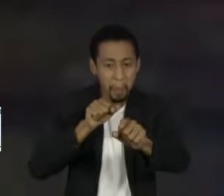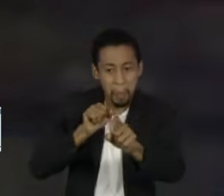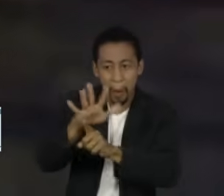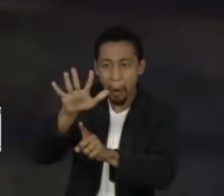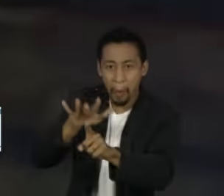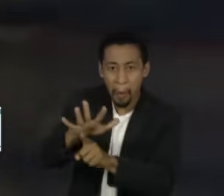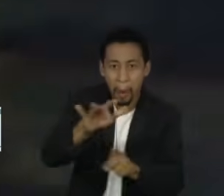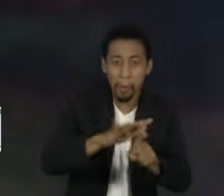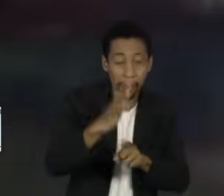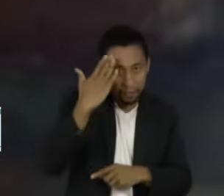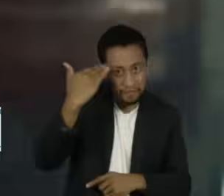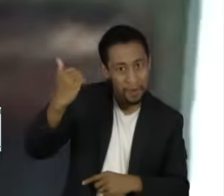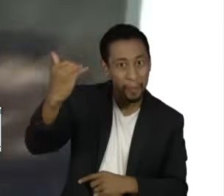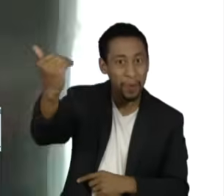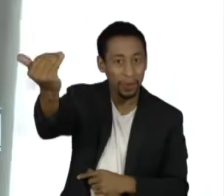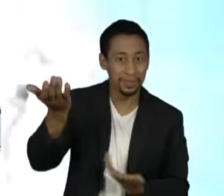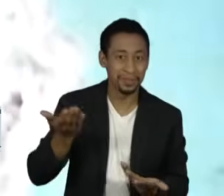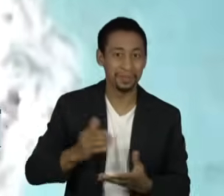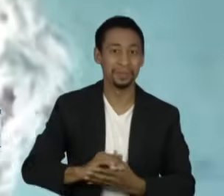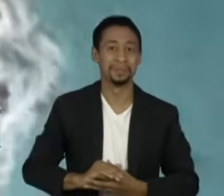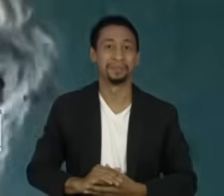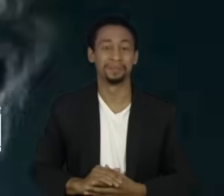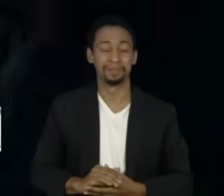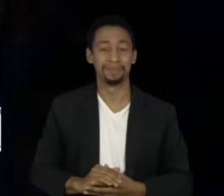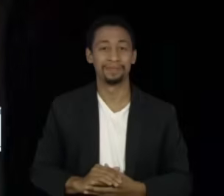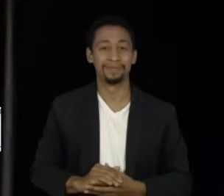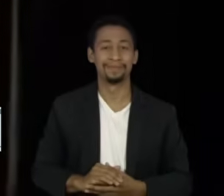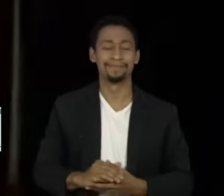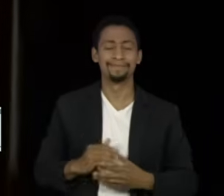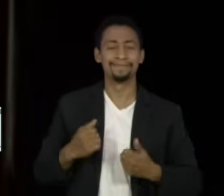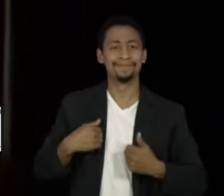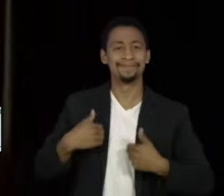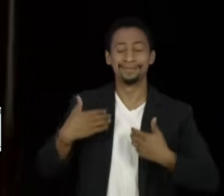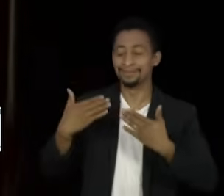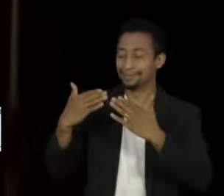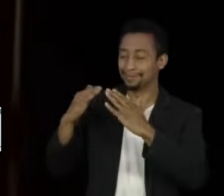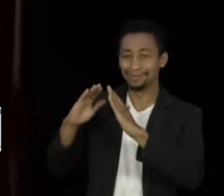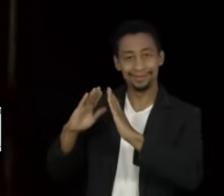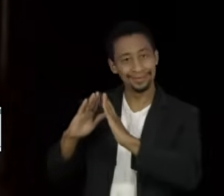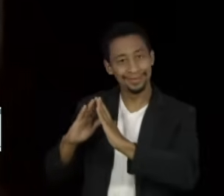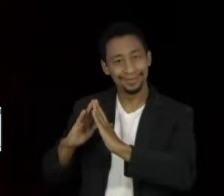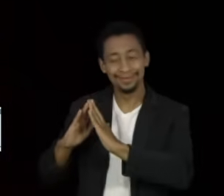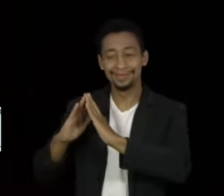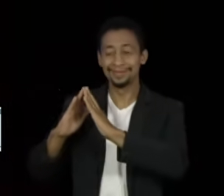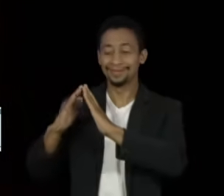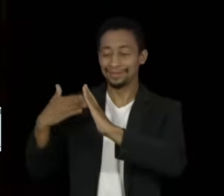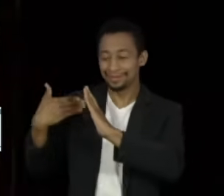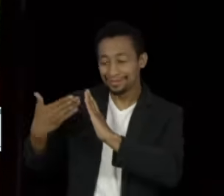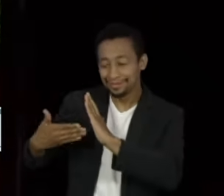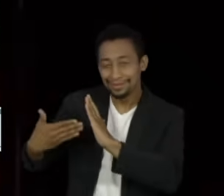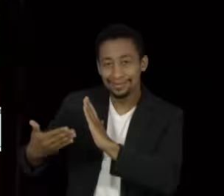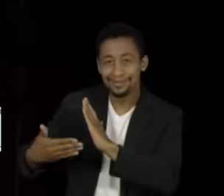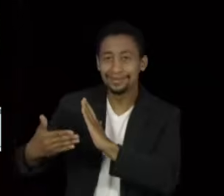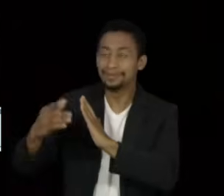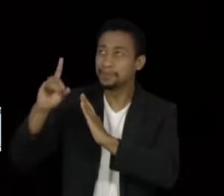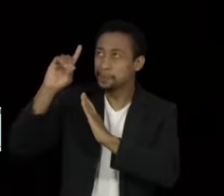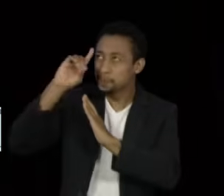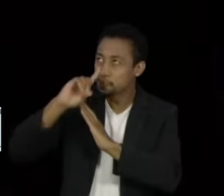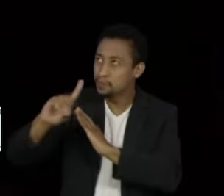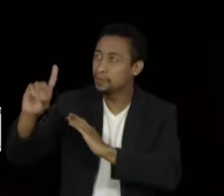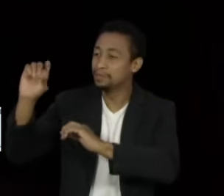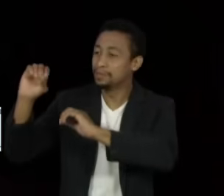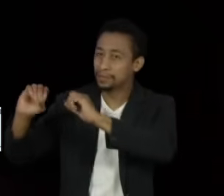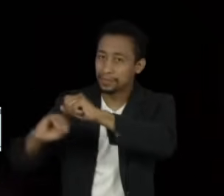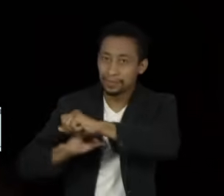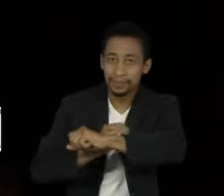sociais. Eu quero só que fique mais um pouco até que o outro dia salte o sol